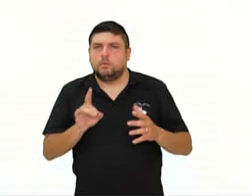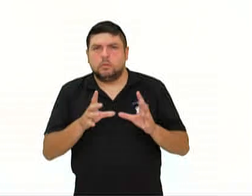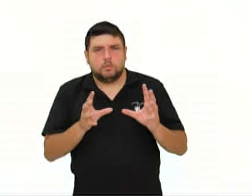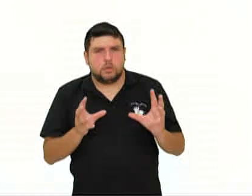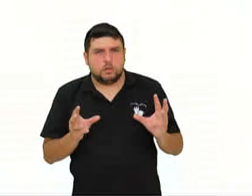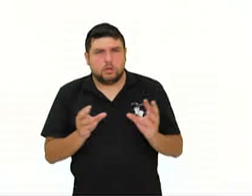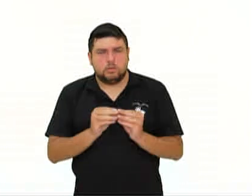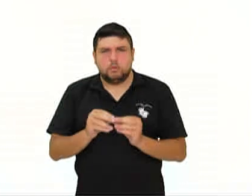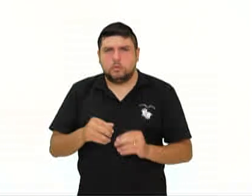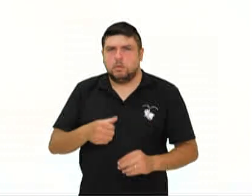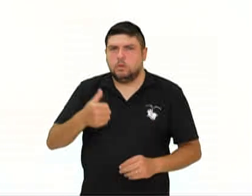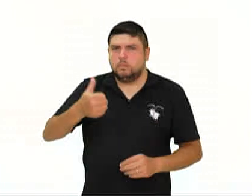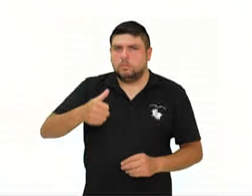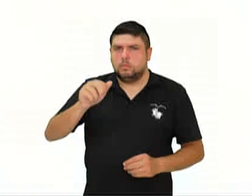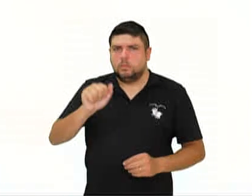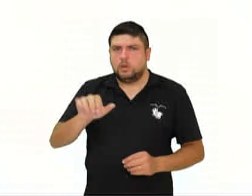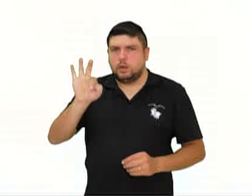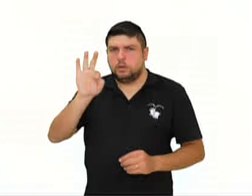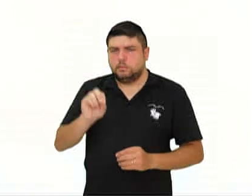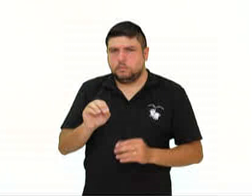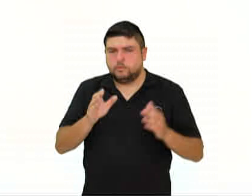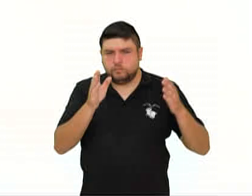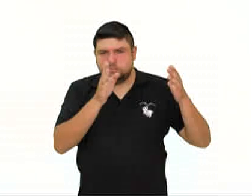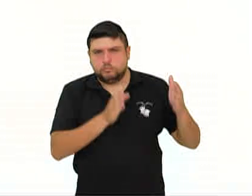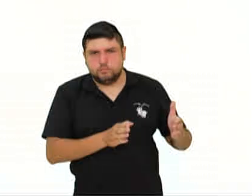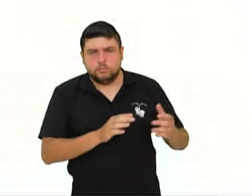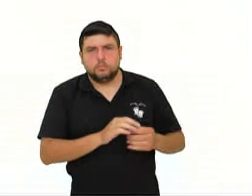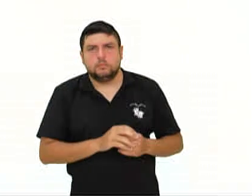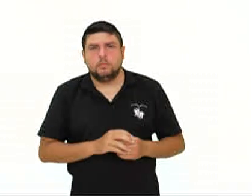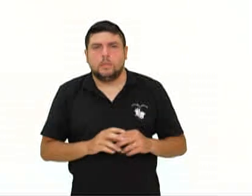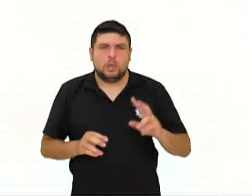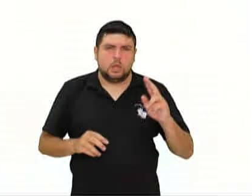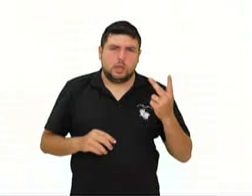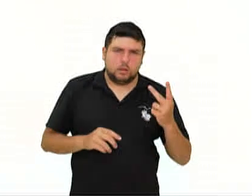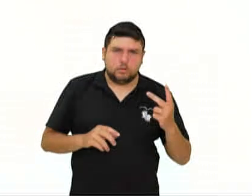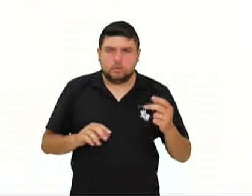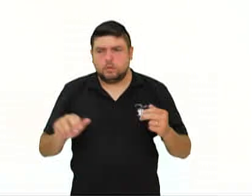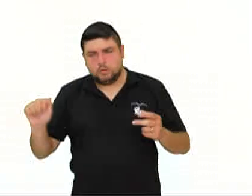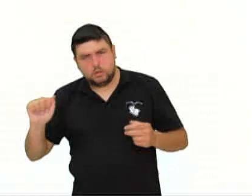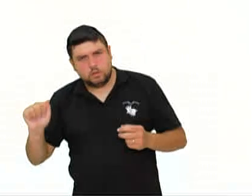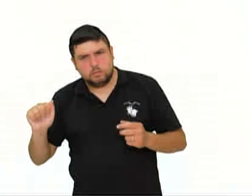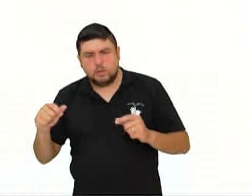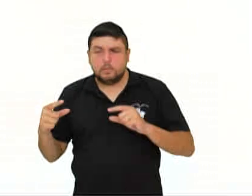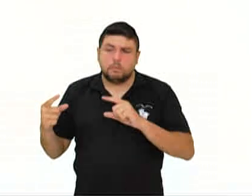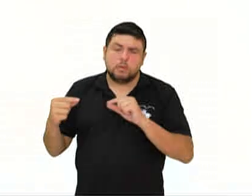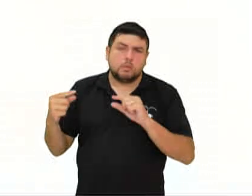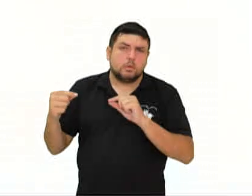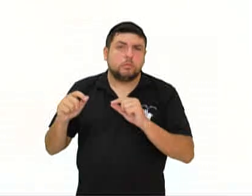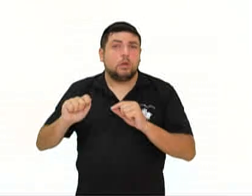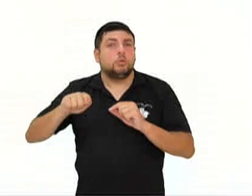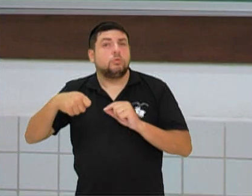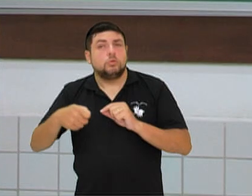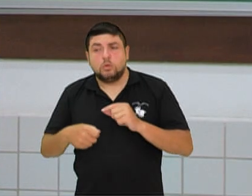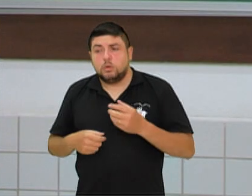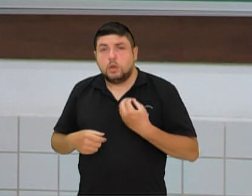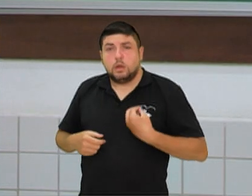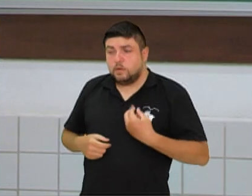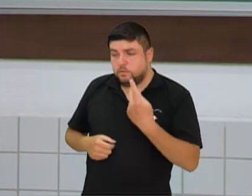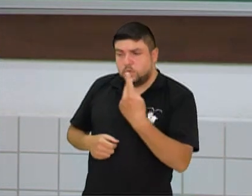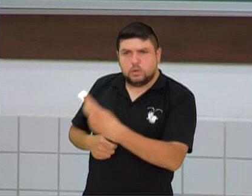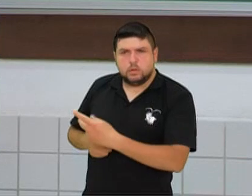do primeiro ato, que a Heloísa está conversando ali são ainda noivos, sobre essa vida dele, né, de cobrar